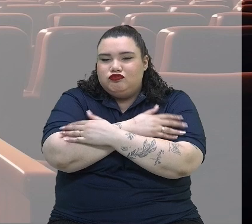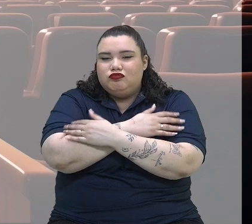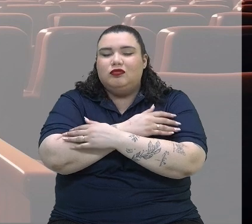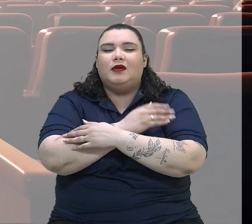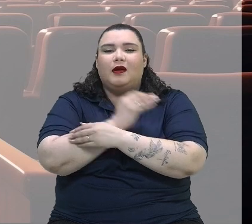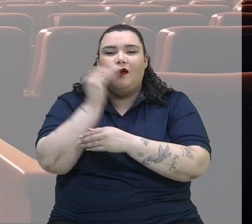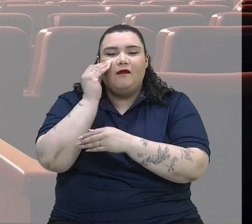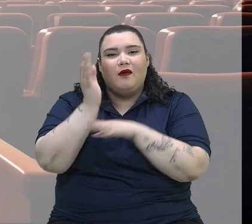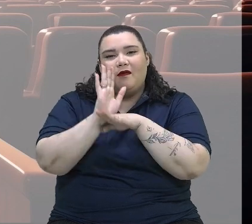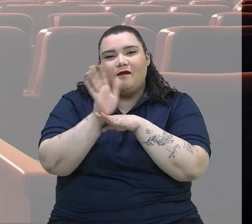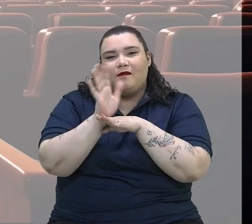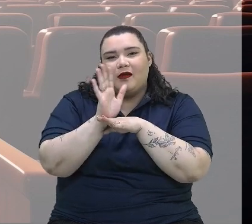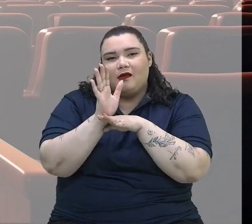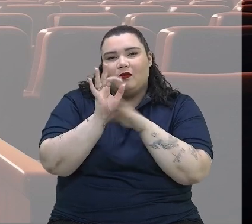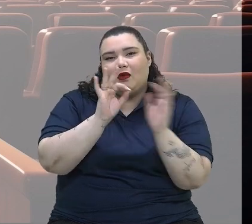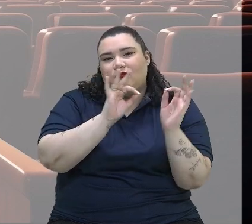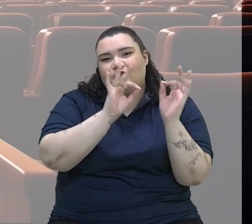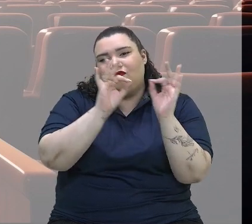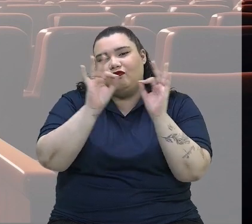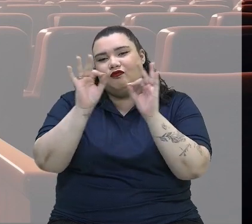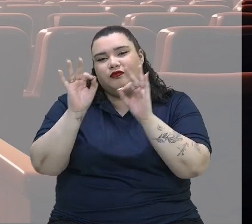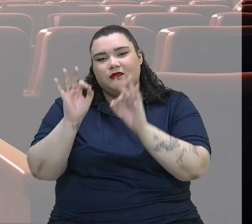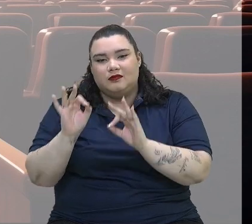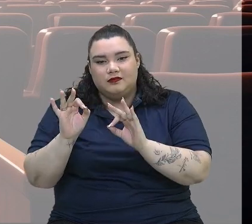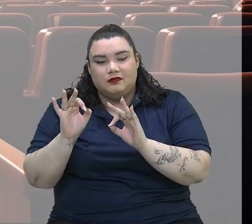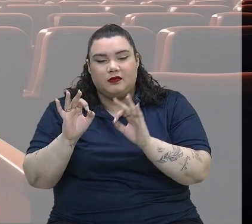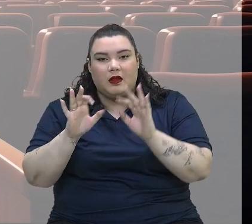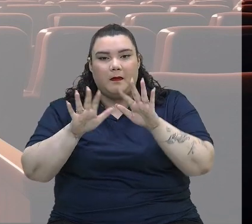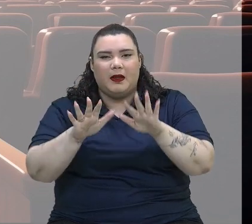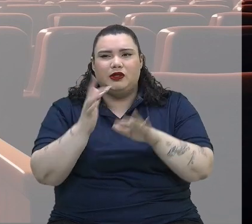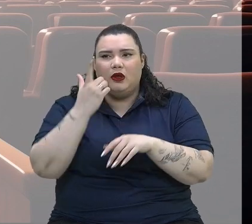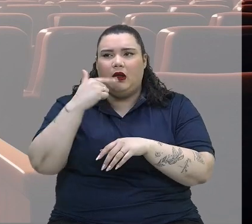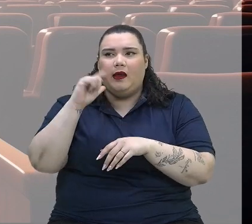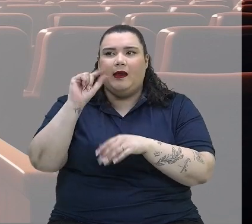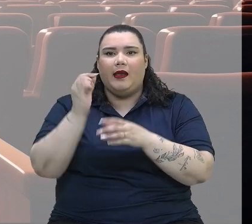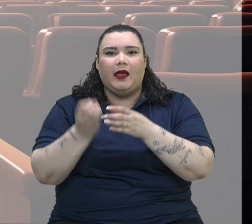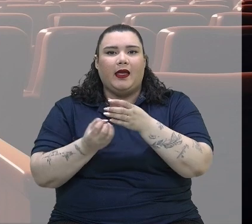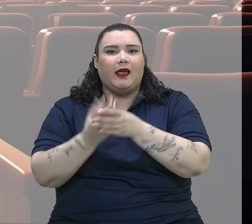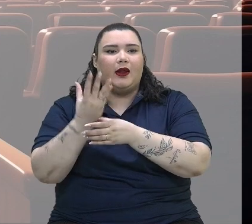bem pensado por uma indústria.